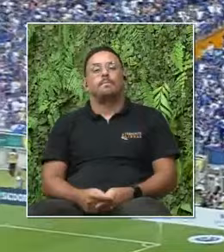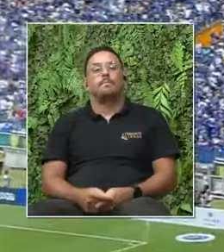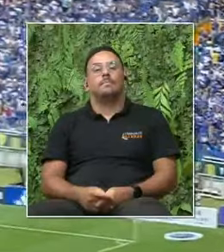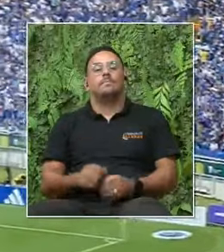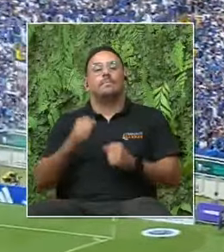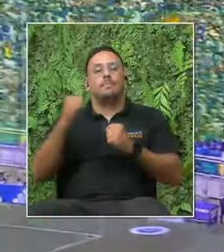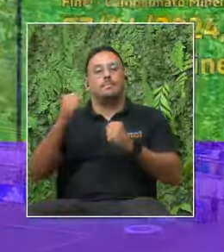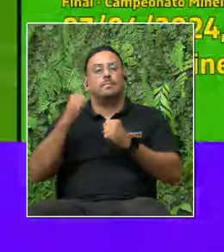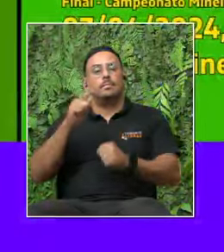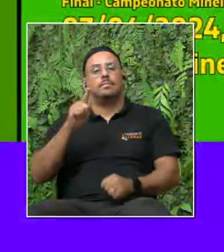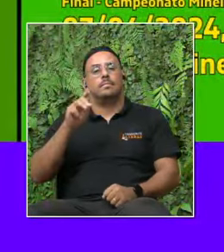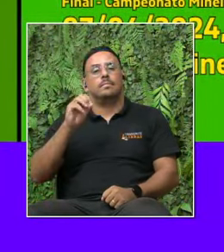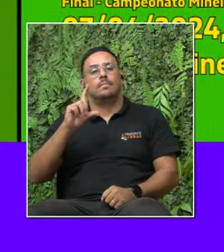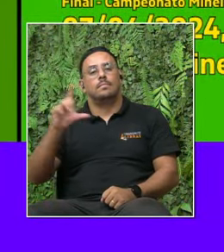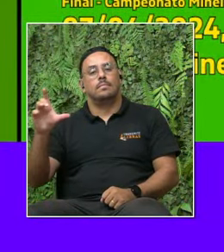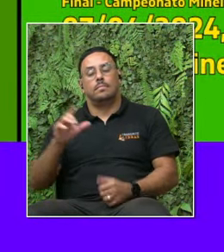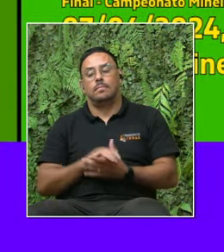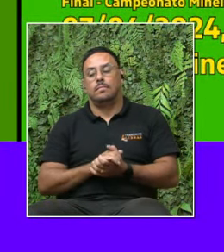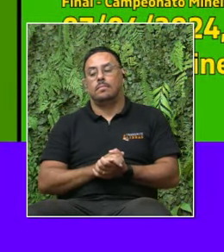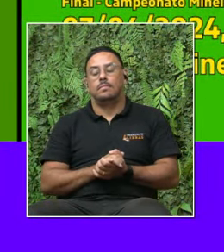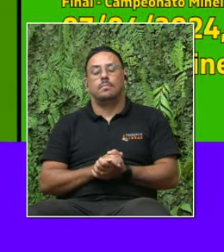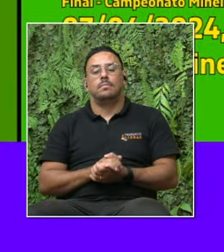Atlético Gal